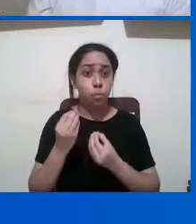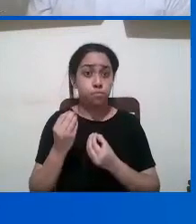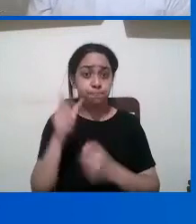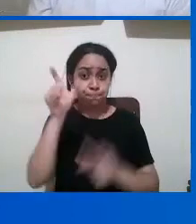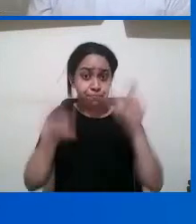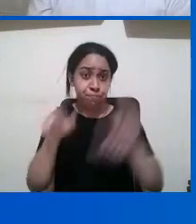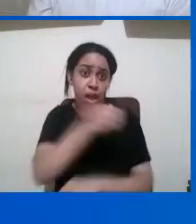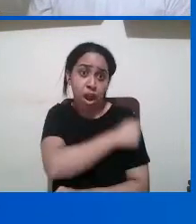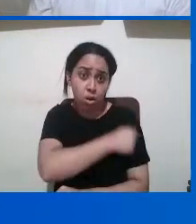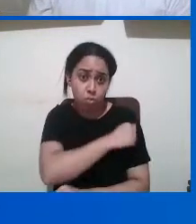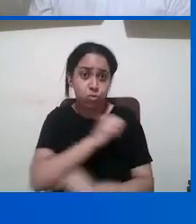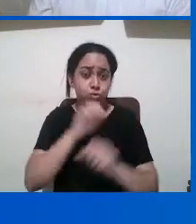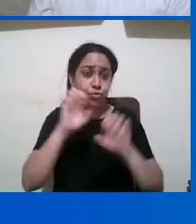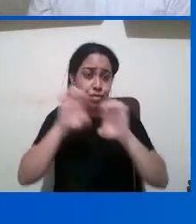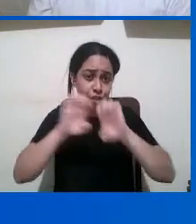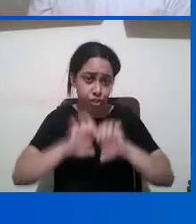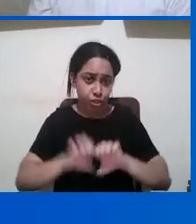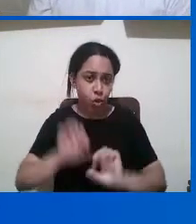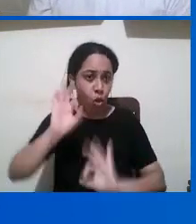próximo